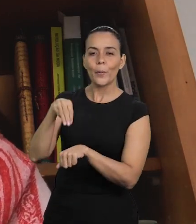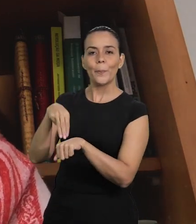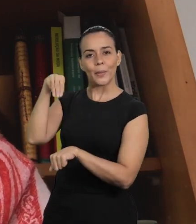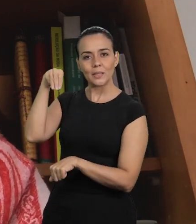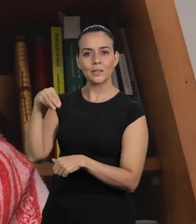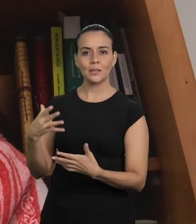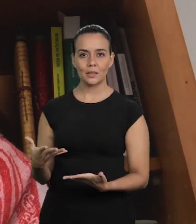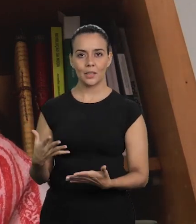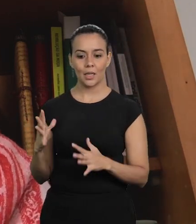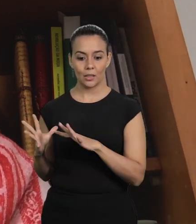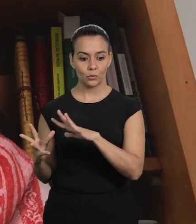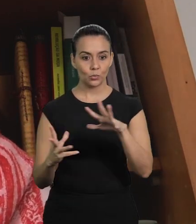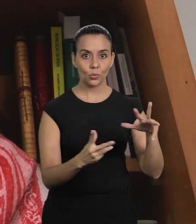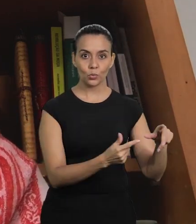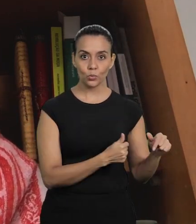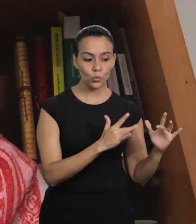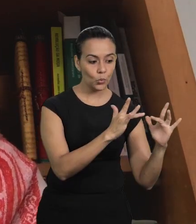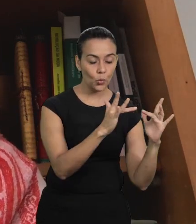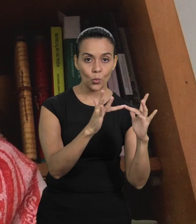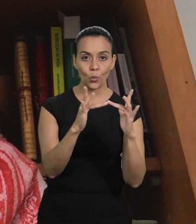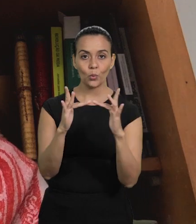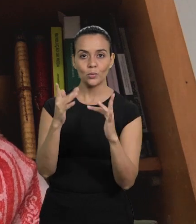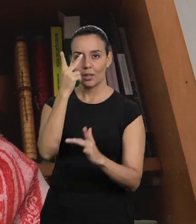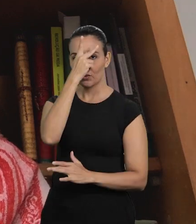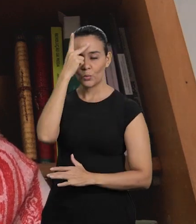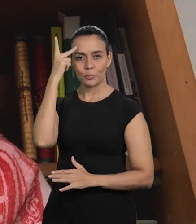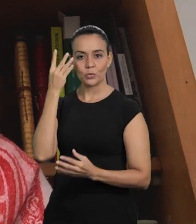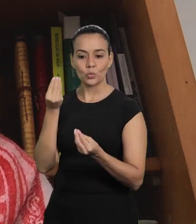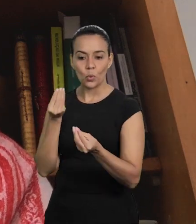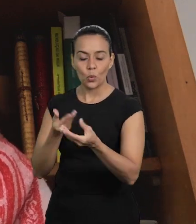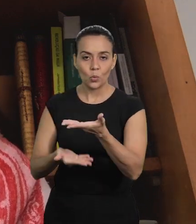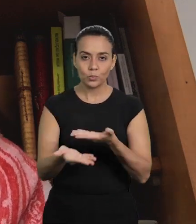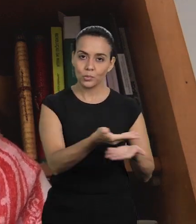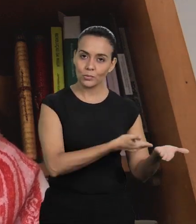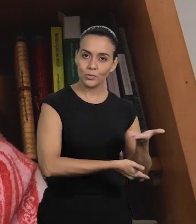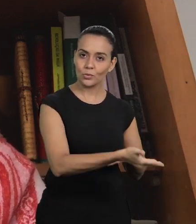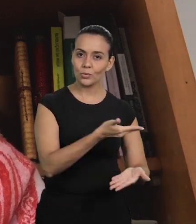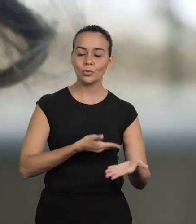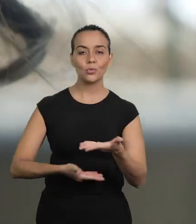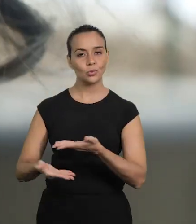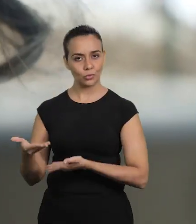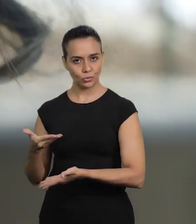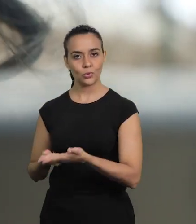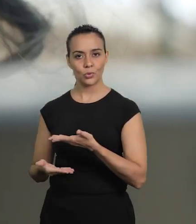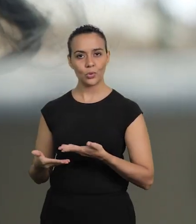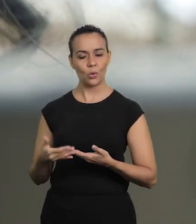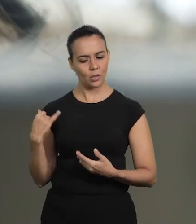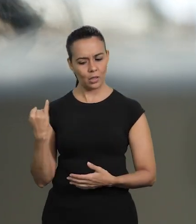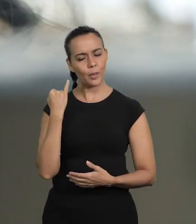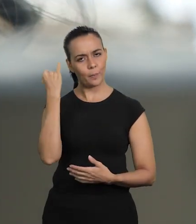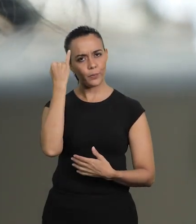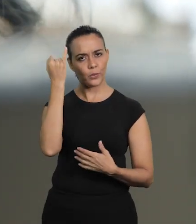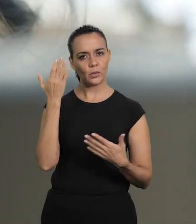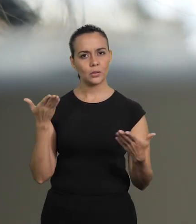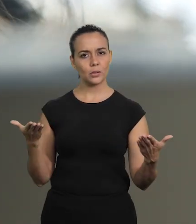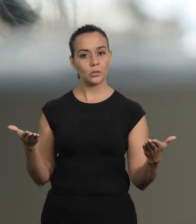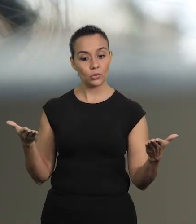muito enriquecedor. Então, eu acho que é um papel, é um espaço importante para os